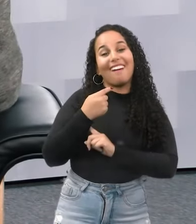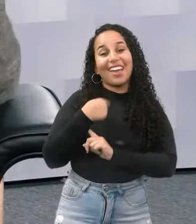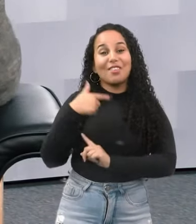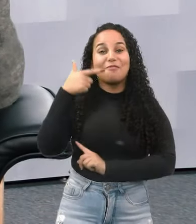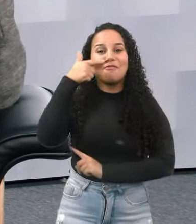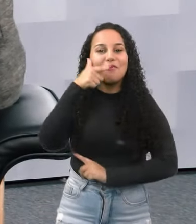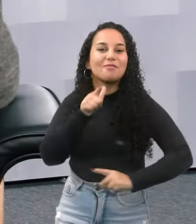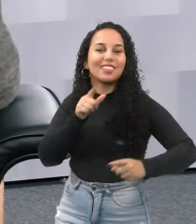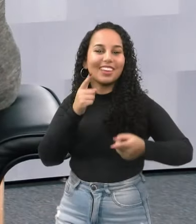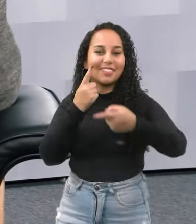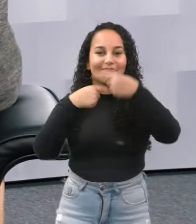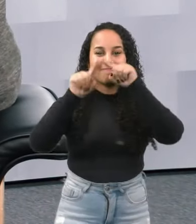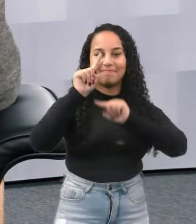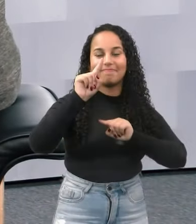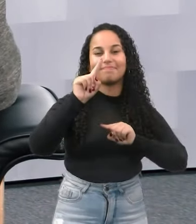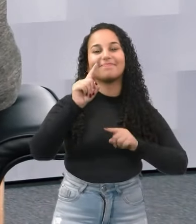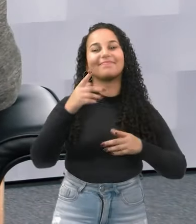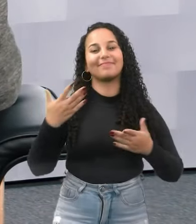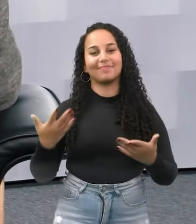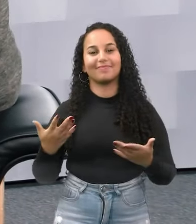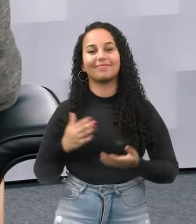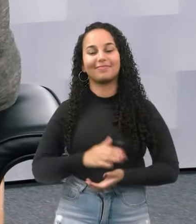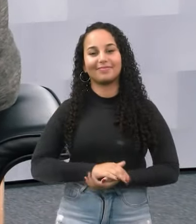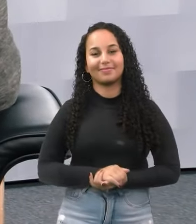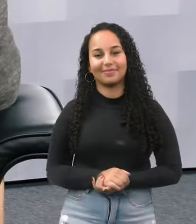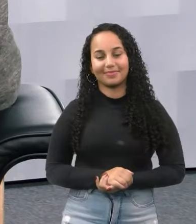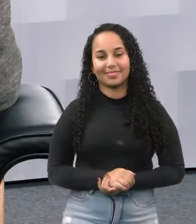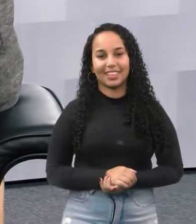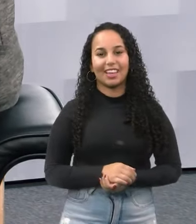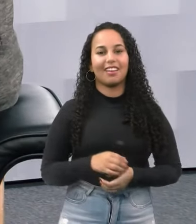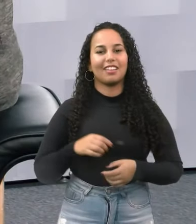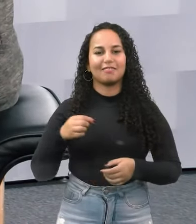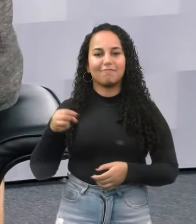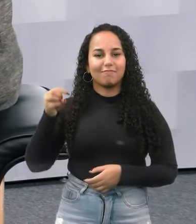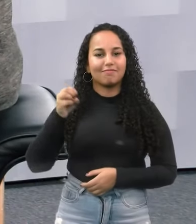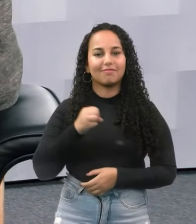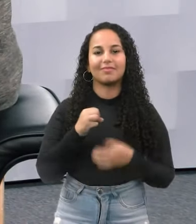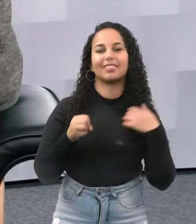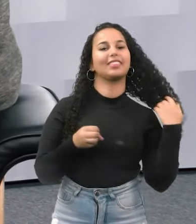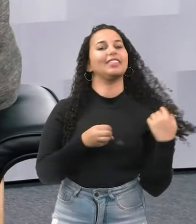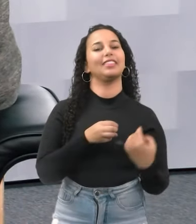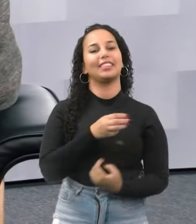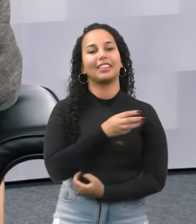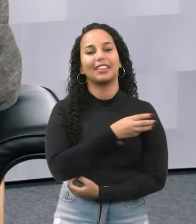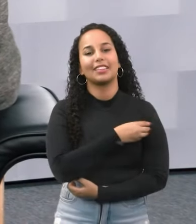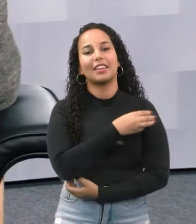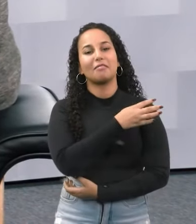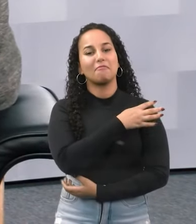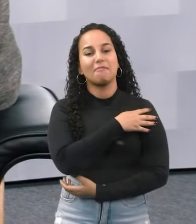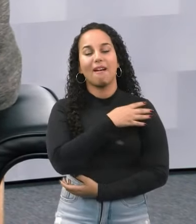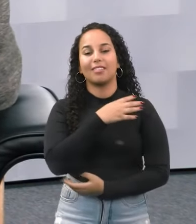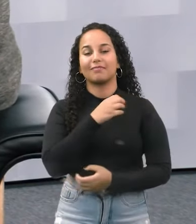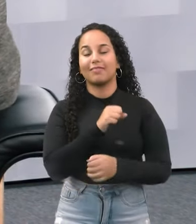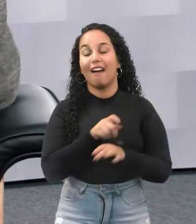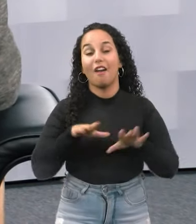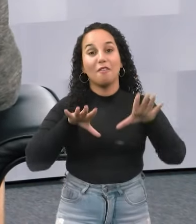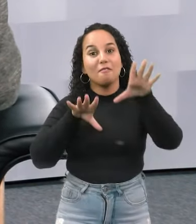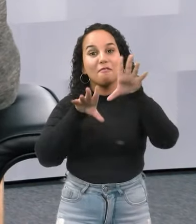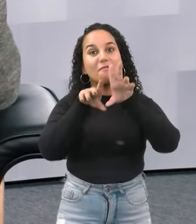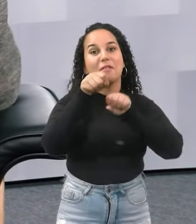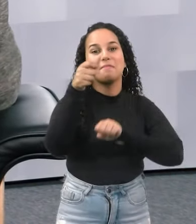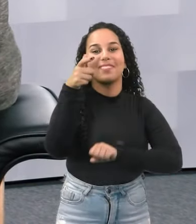de mim, e eu passei para o segundo ano, foi minha prova, para o terceiro, para o quarto. E